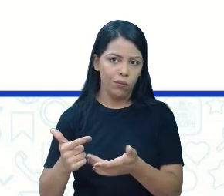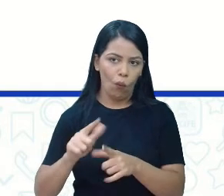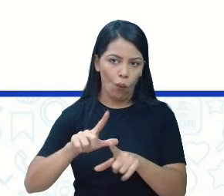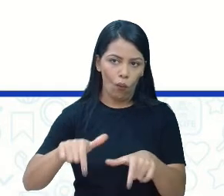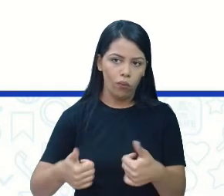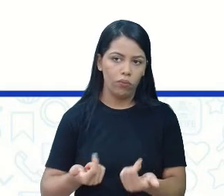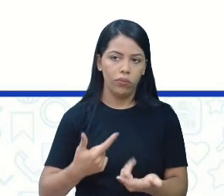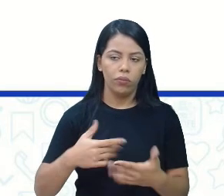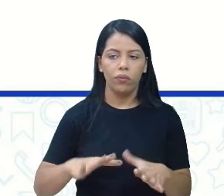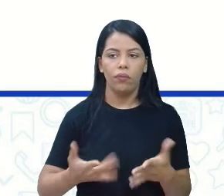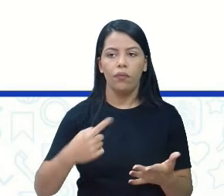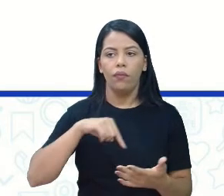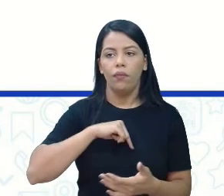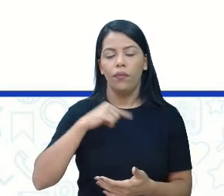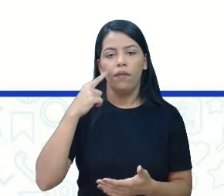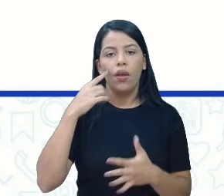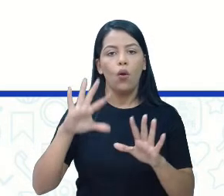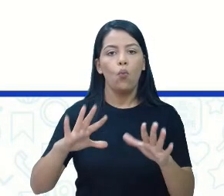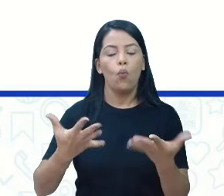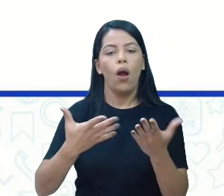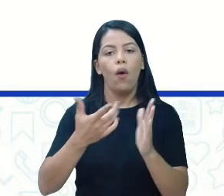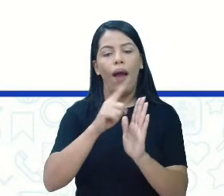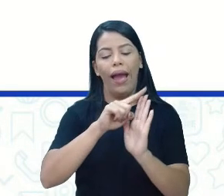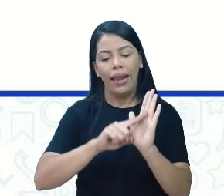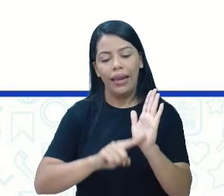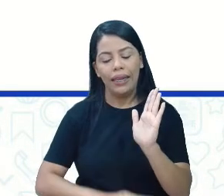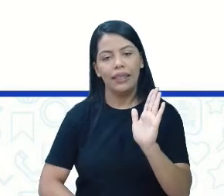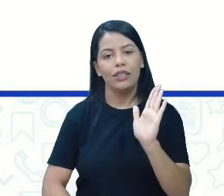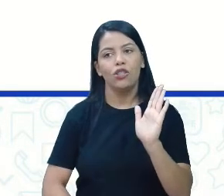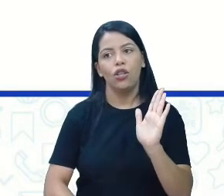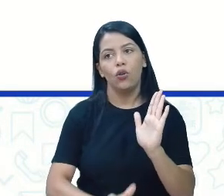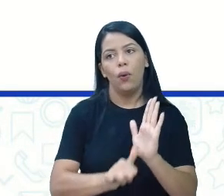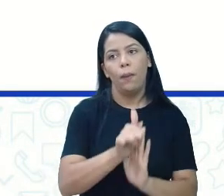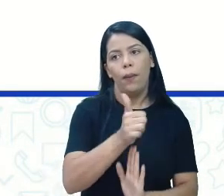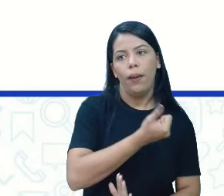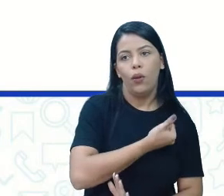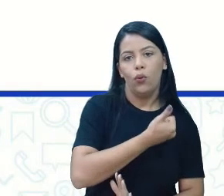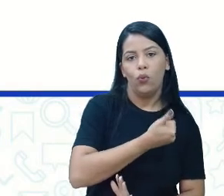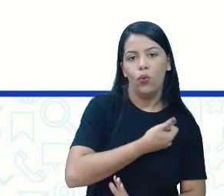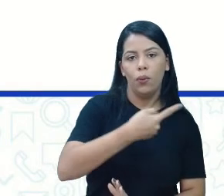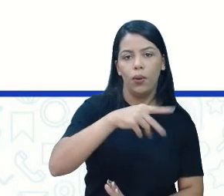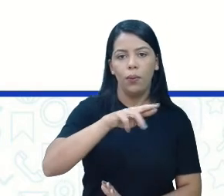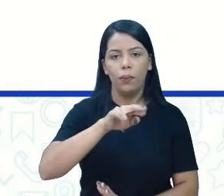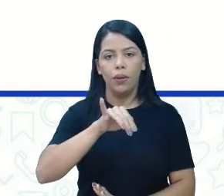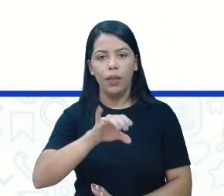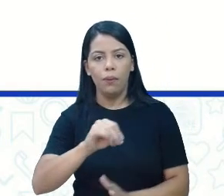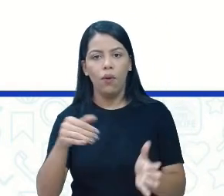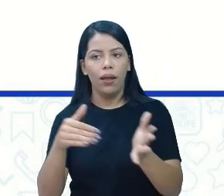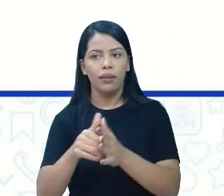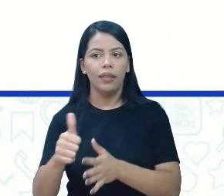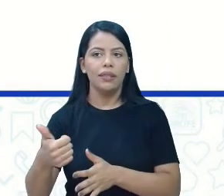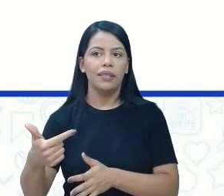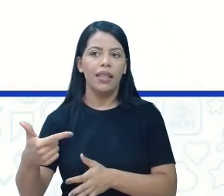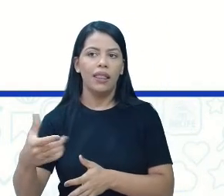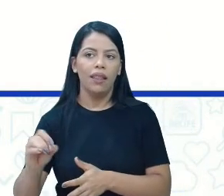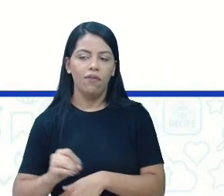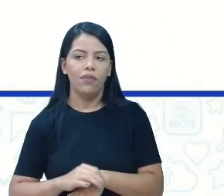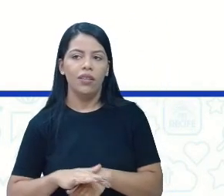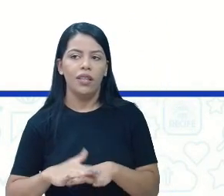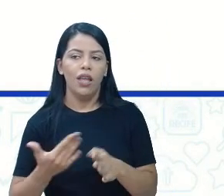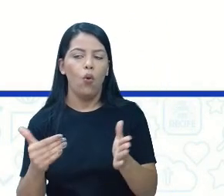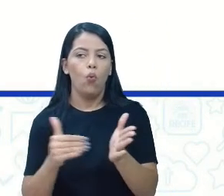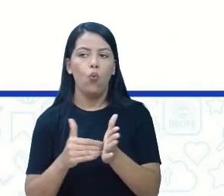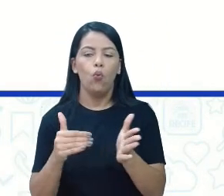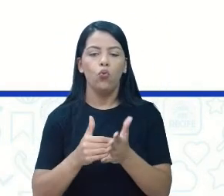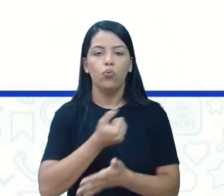a lista dos primeiros números primos até o número 120. Nesse caso aqui, o último número primo que aparece